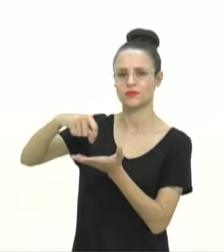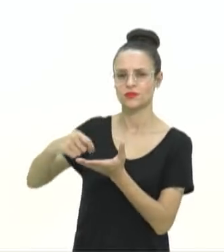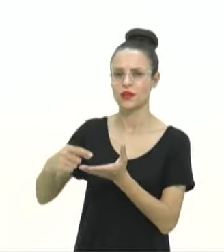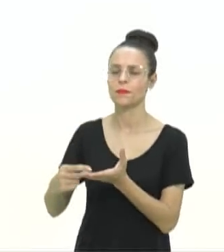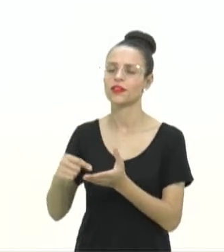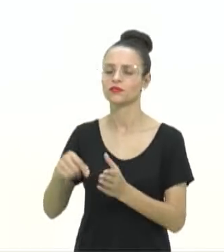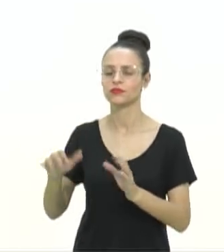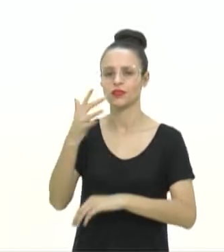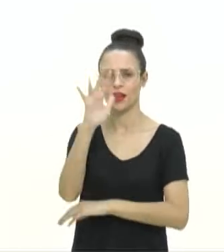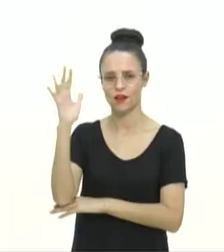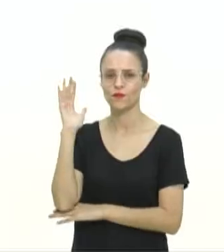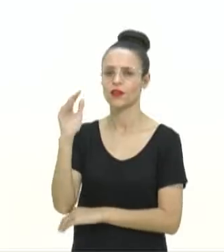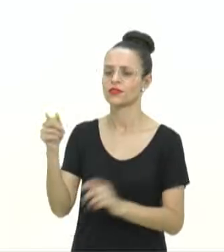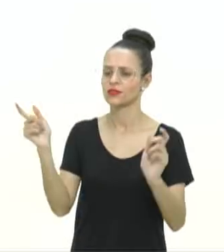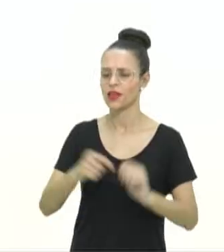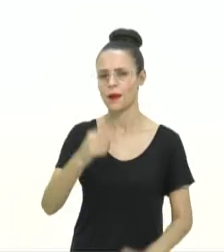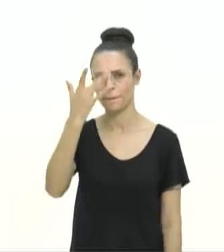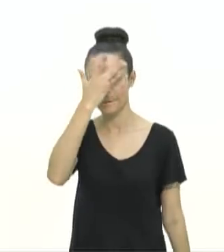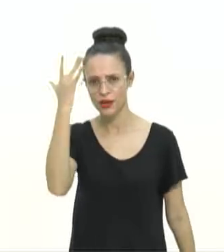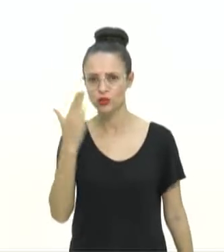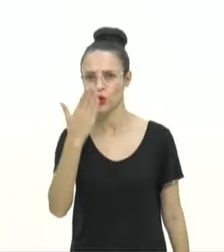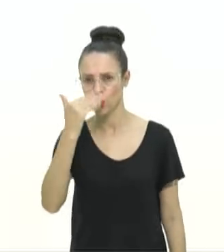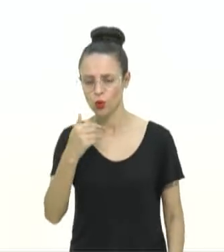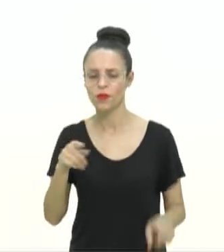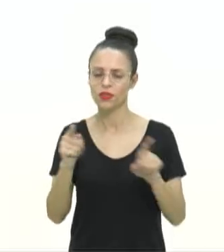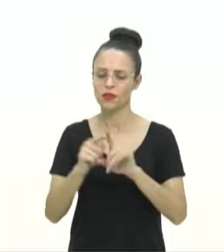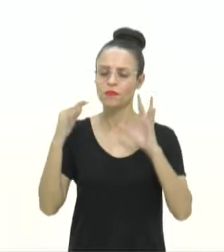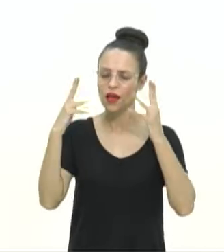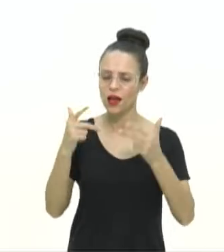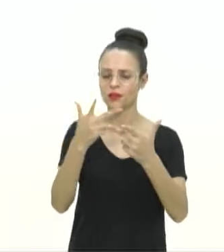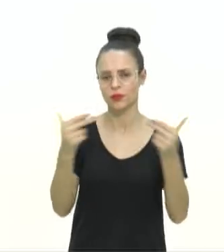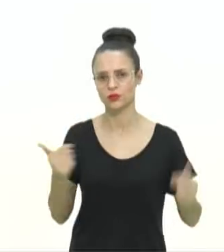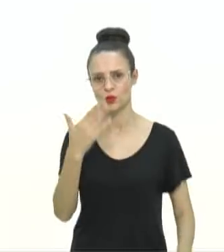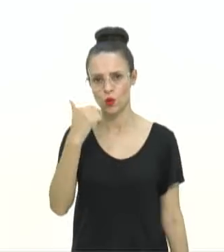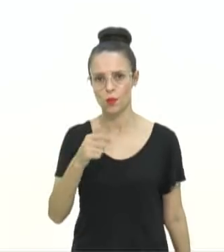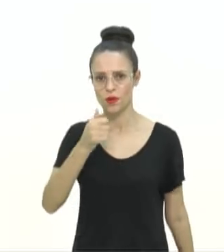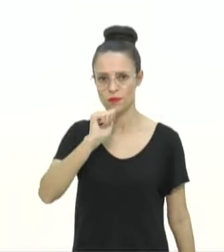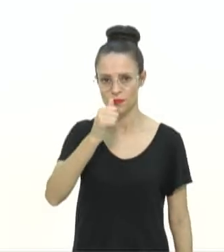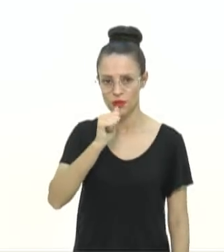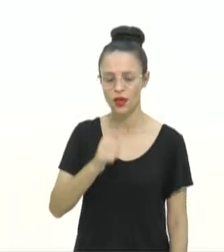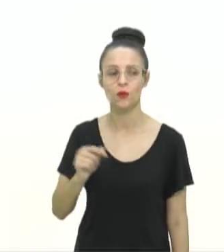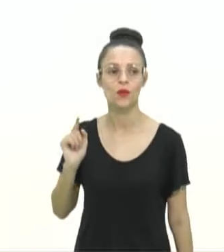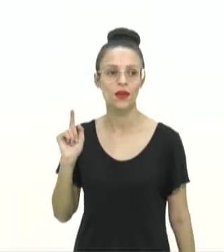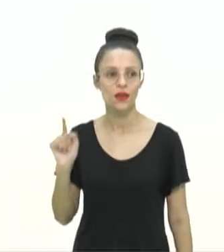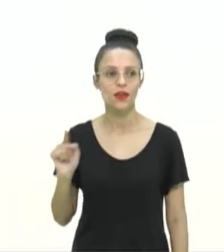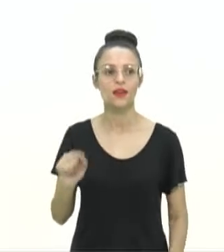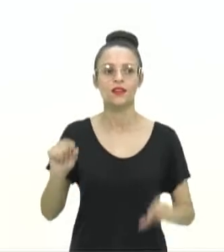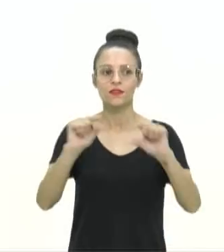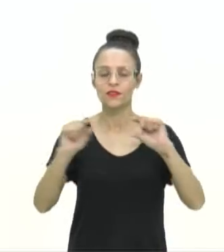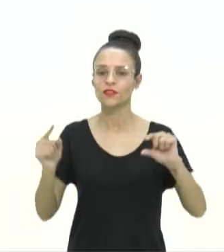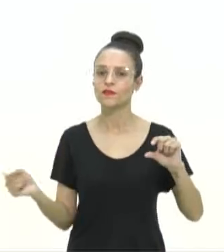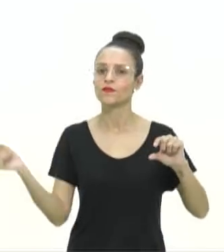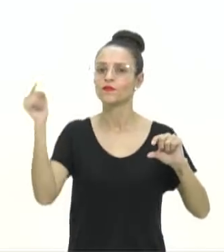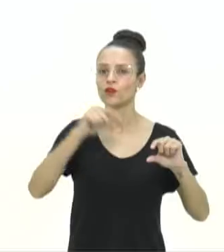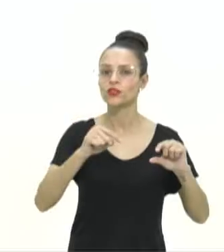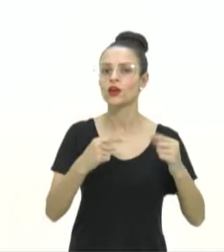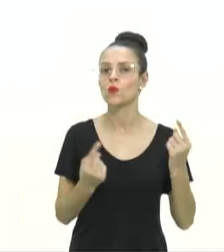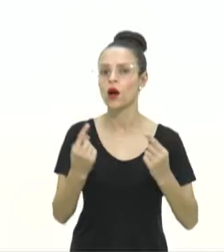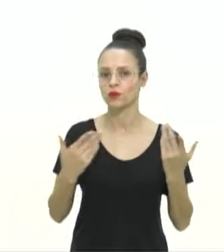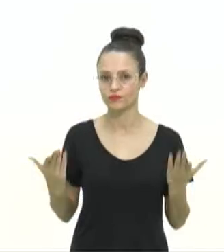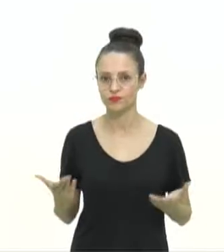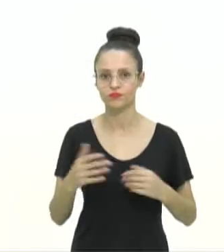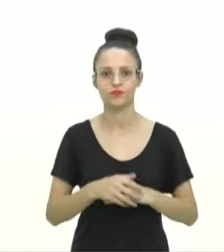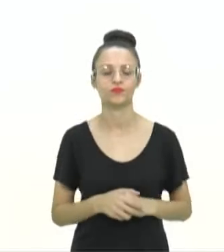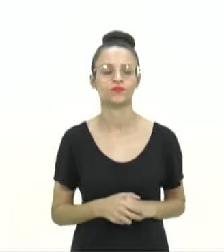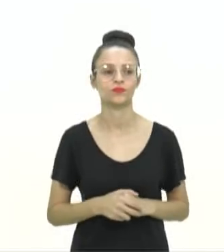alimenta apetitosamente pessoas e animais dos mais variados. O termo em destaque retoma qual referente? Vou ler